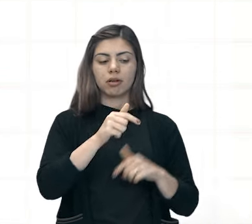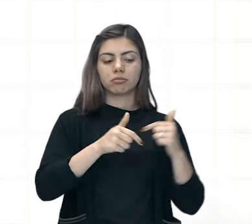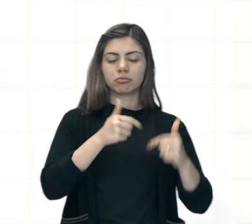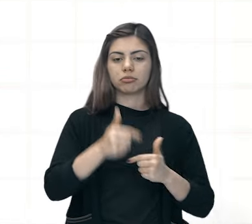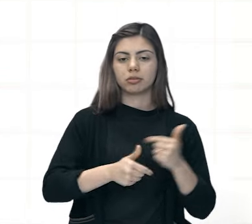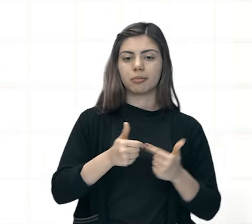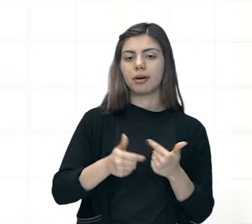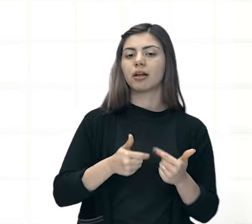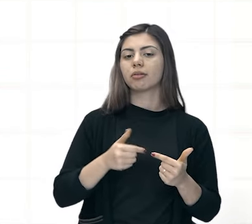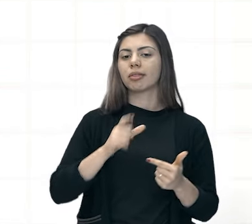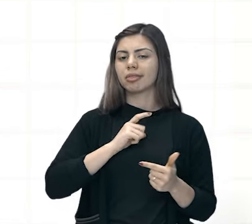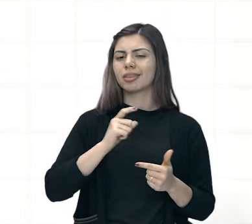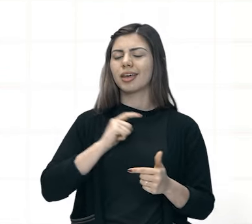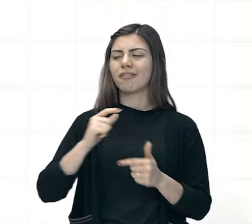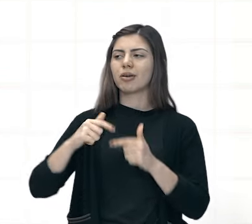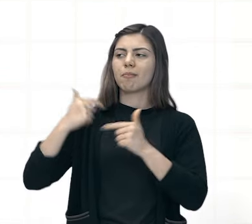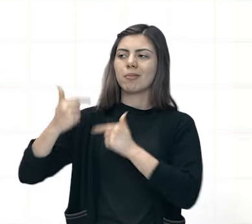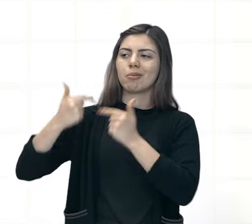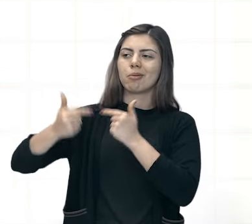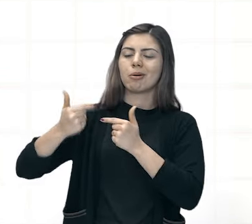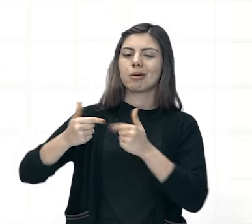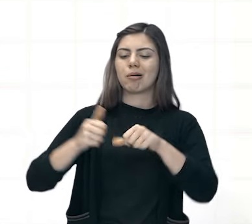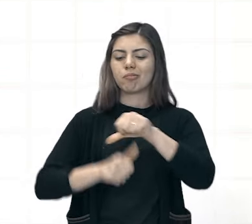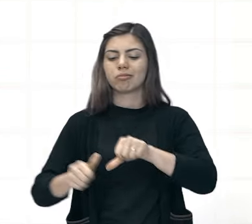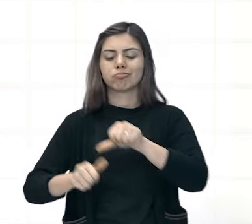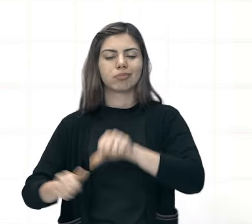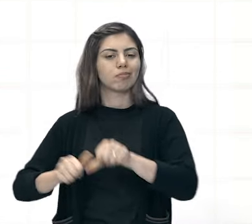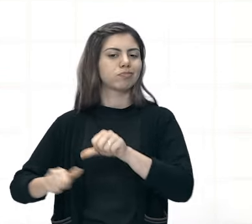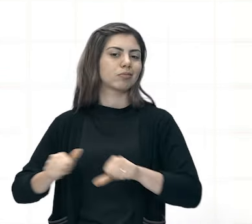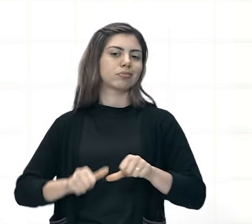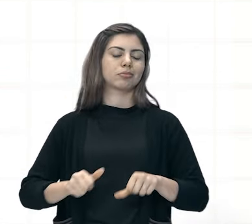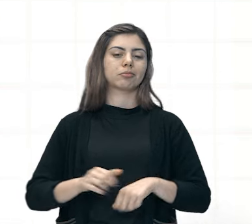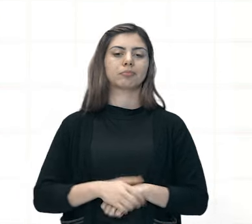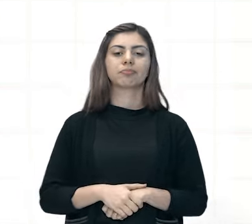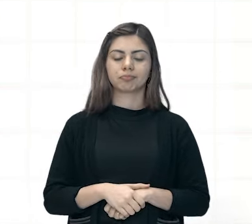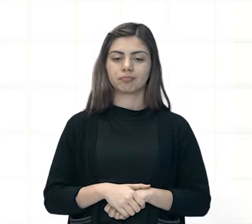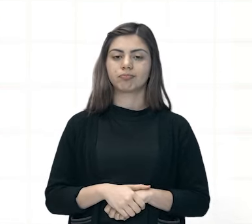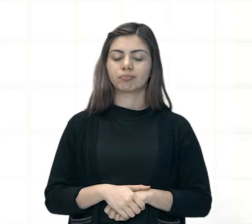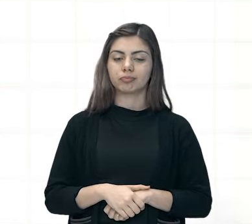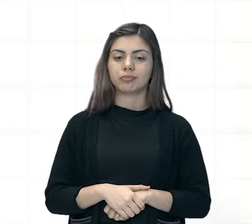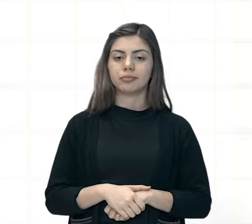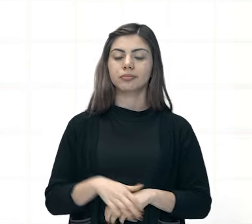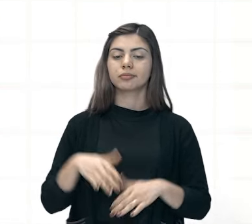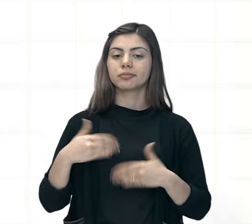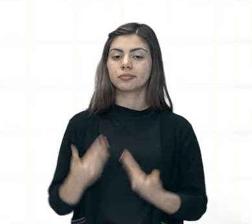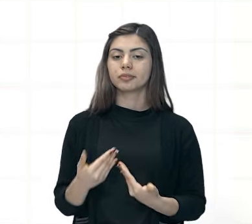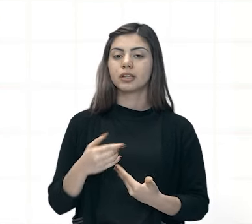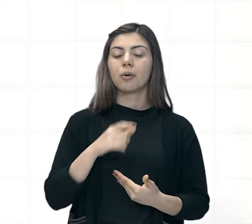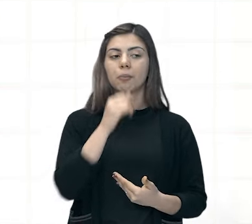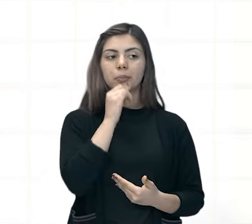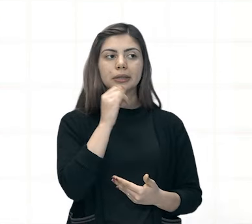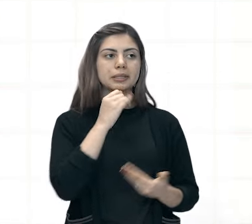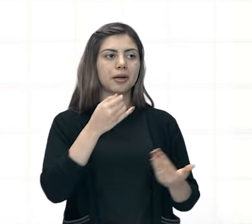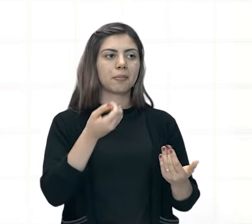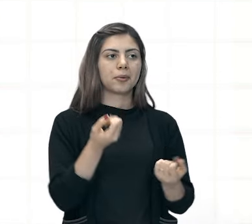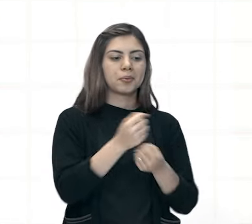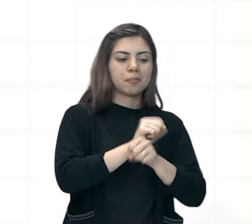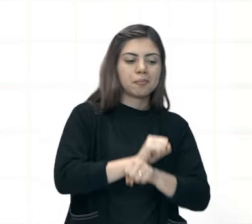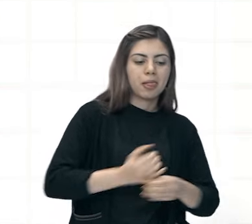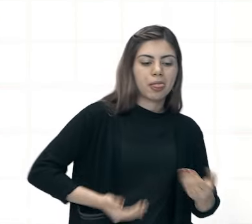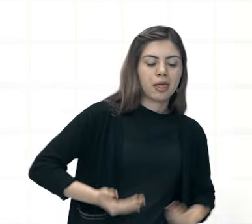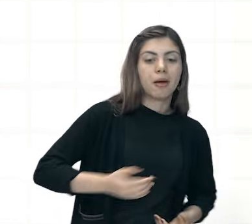foi mudando e mudando muito, viu? Nós vamos ver que a abolição da escravidão, o